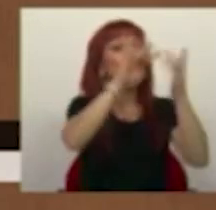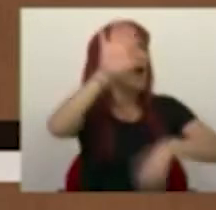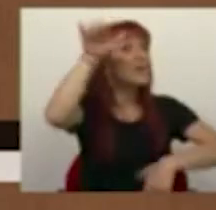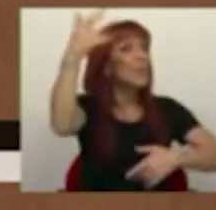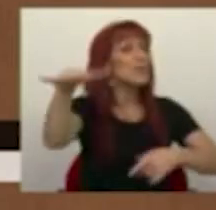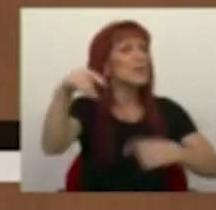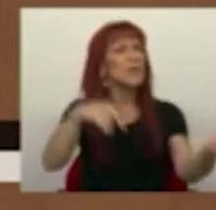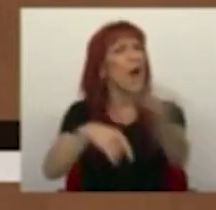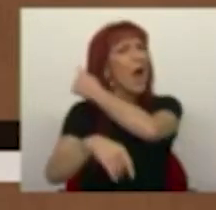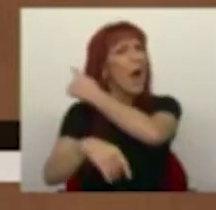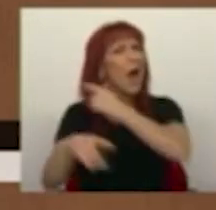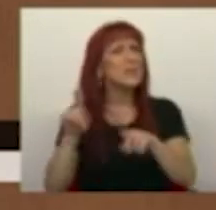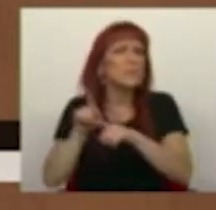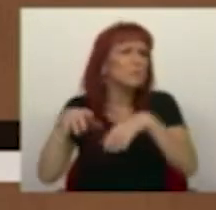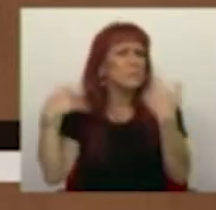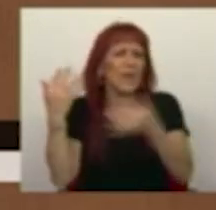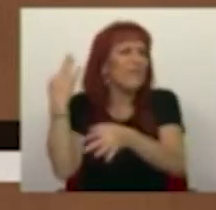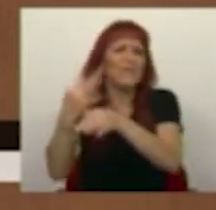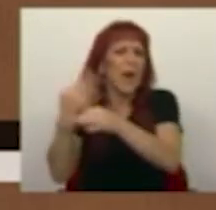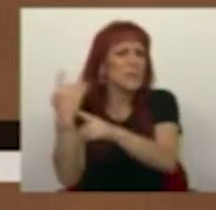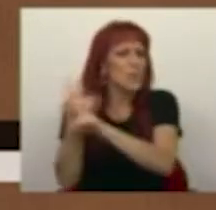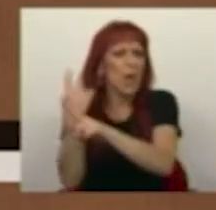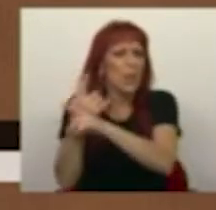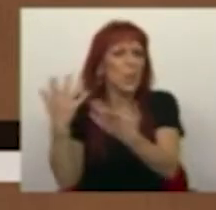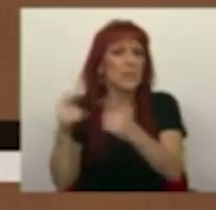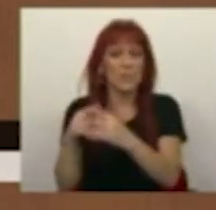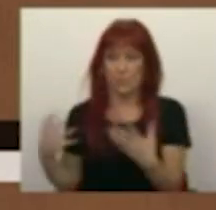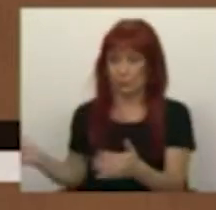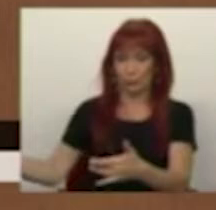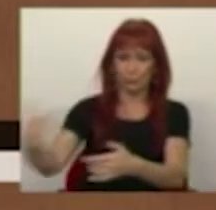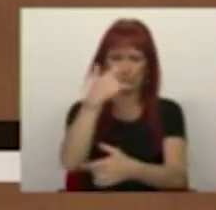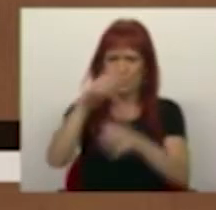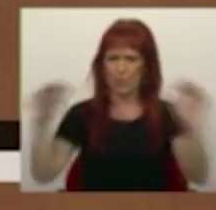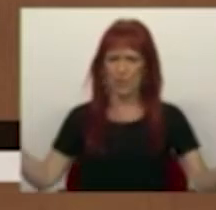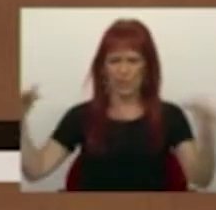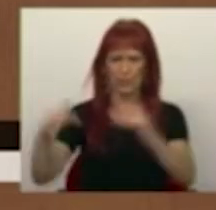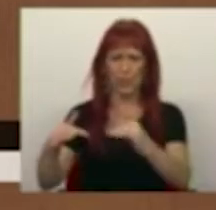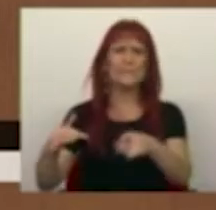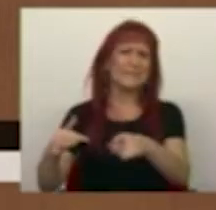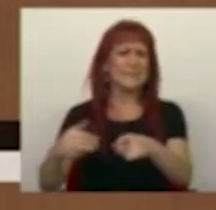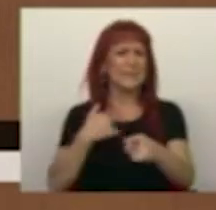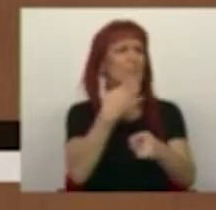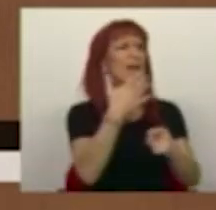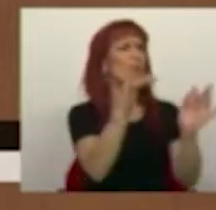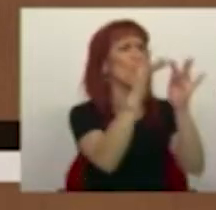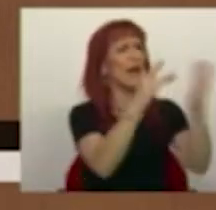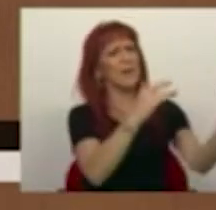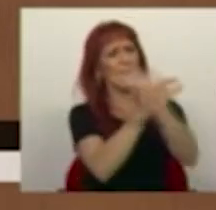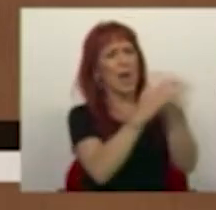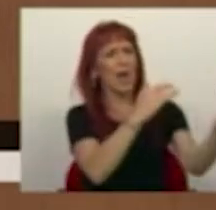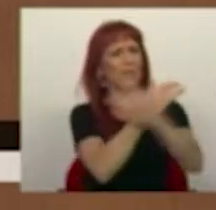com situações de eventos que juntaram um volume significativo de pessoas e que